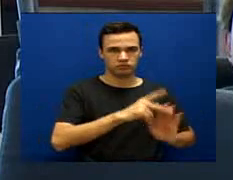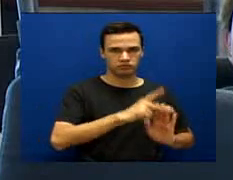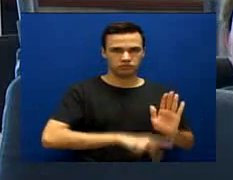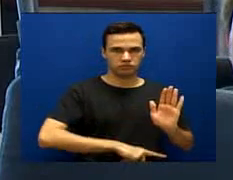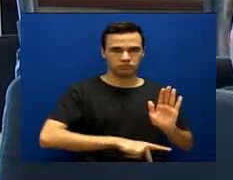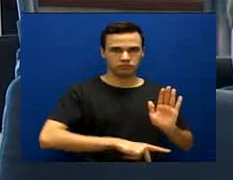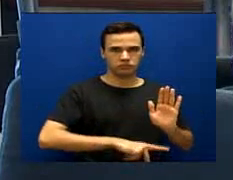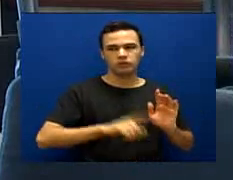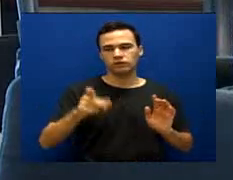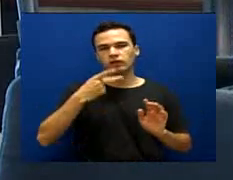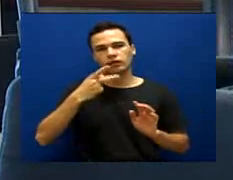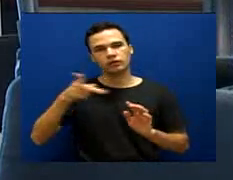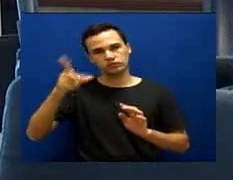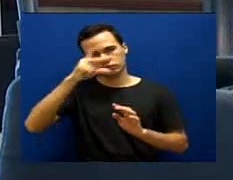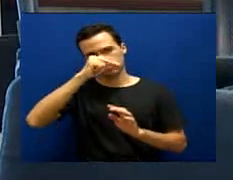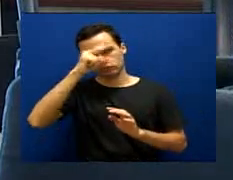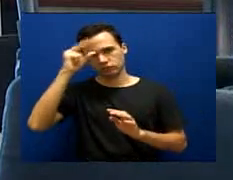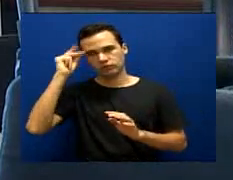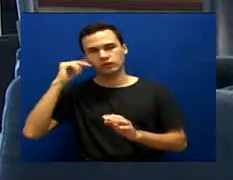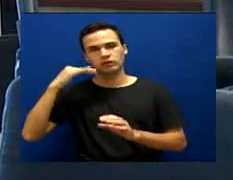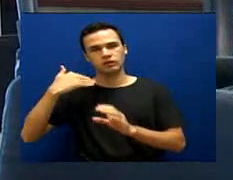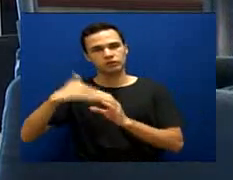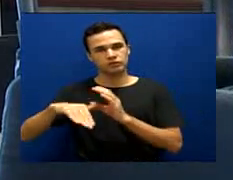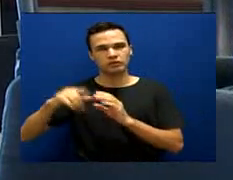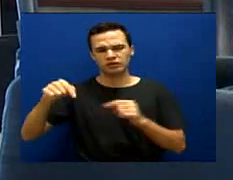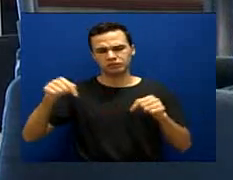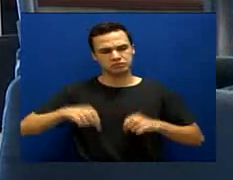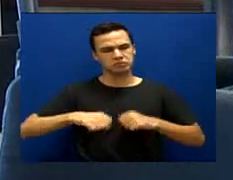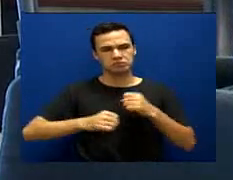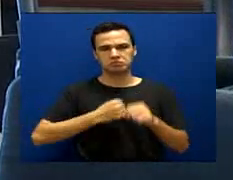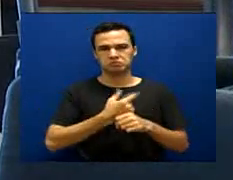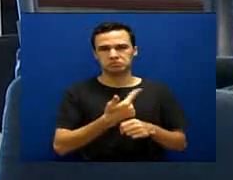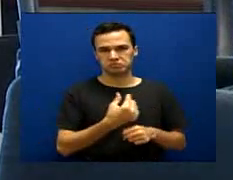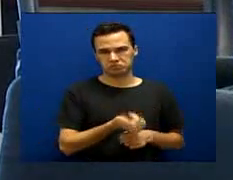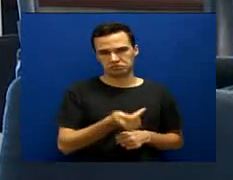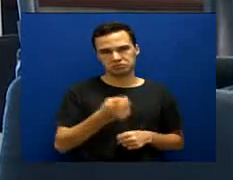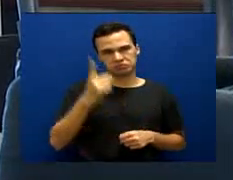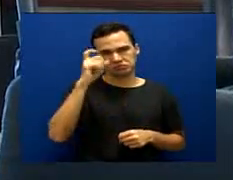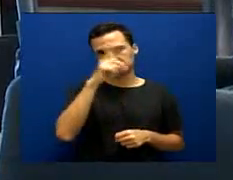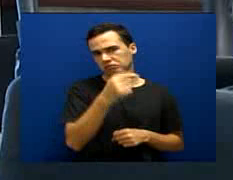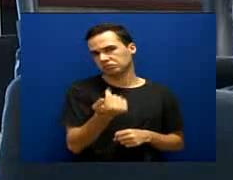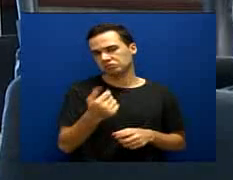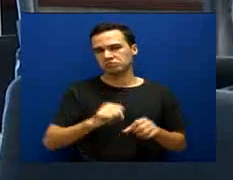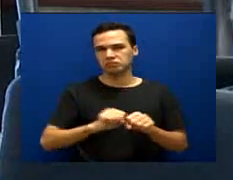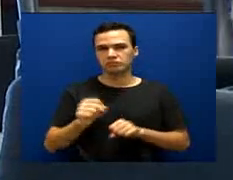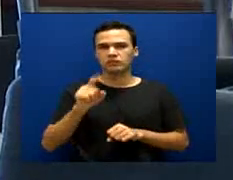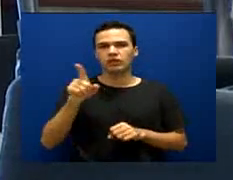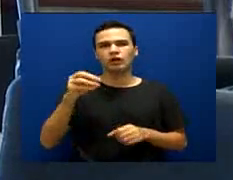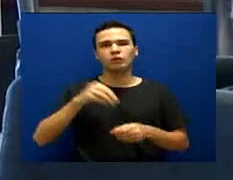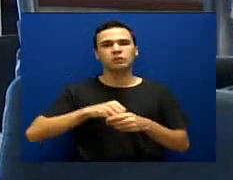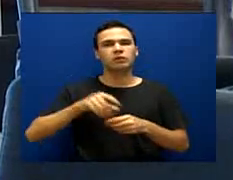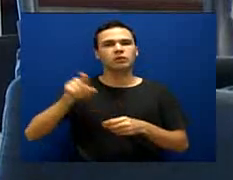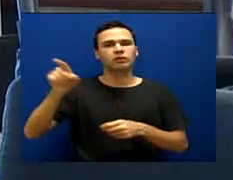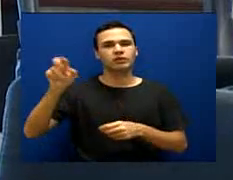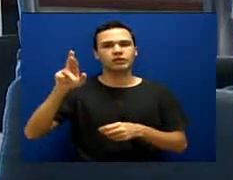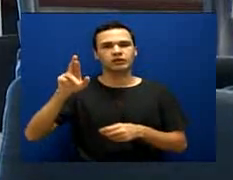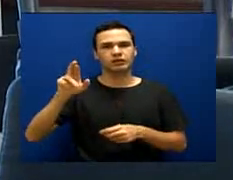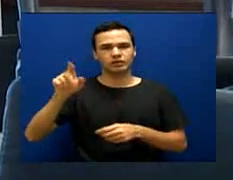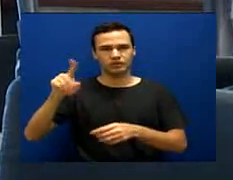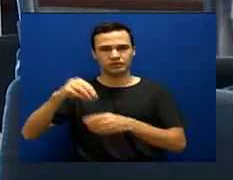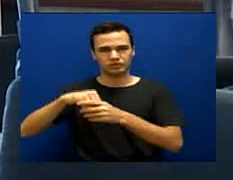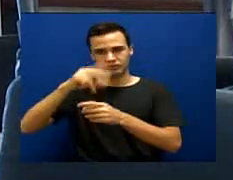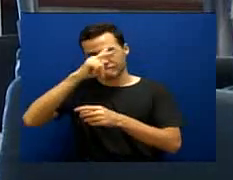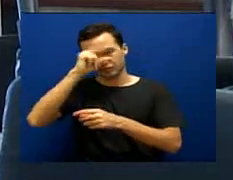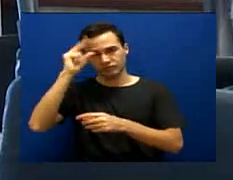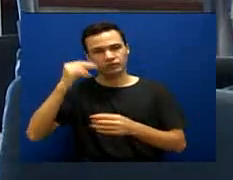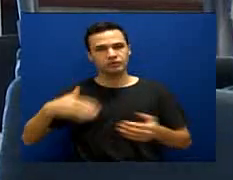prefeito, você estipula, não precisa ser esse ano, você está com dificuldade econômica, coloca no radar da prefeitura, porque a crise